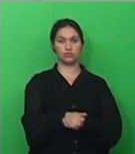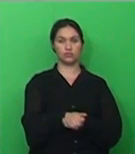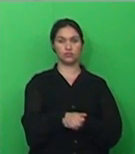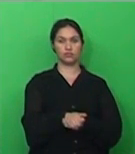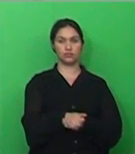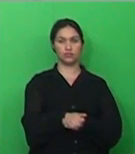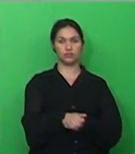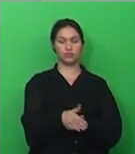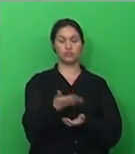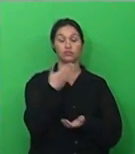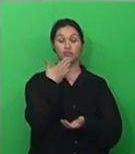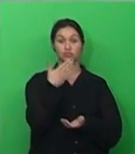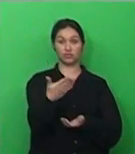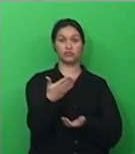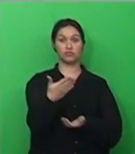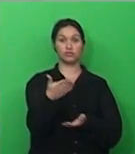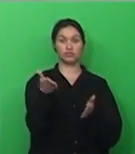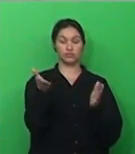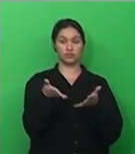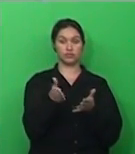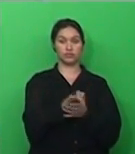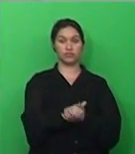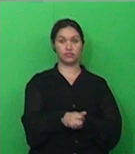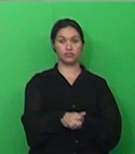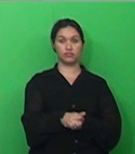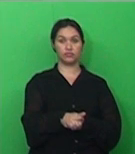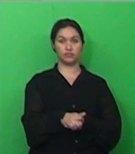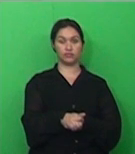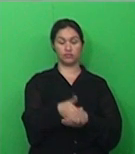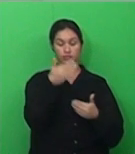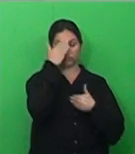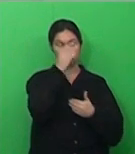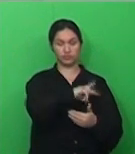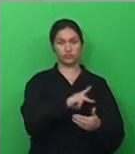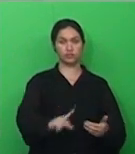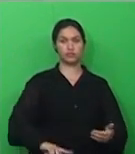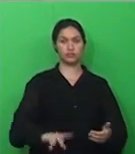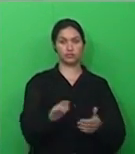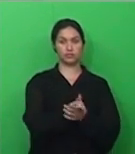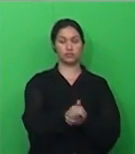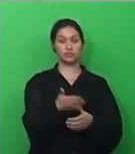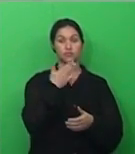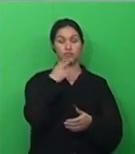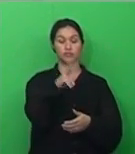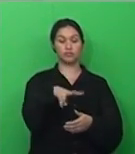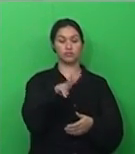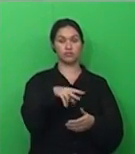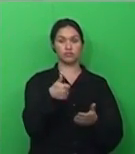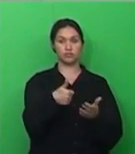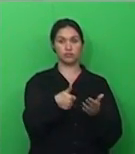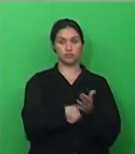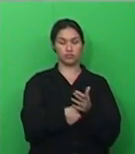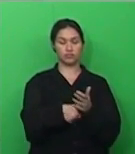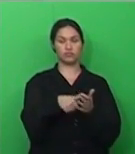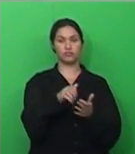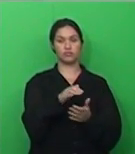é solicitando, é requerendo. E essa casa tem essa prerrogativa. Muito obrigado, senhor presidente. Eu conto com o apoio dos vereadores e a vereadora para aprovar esse